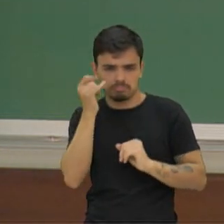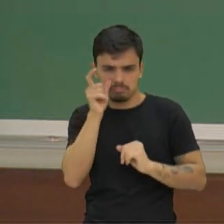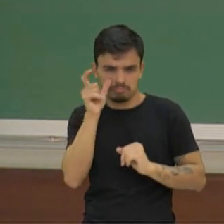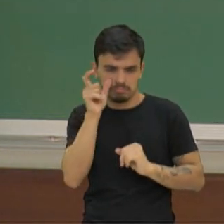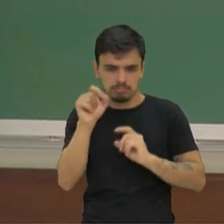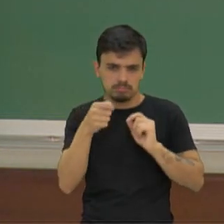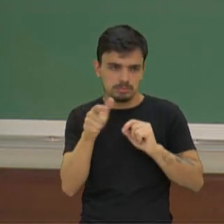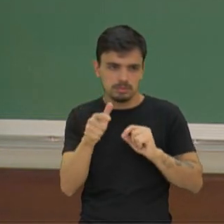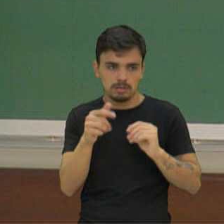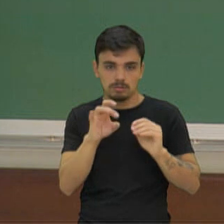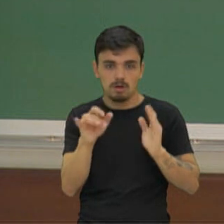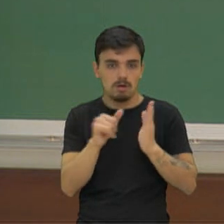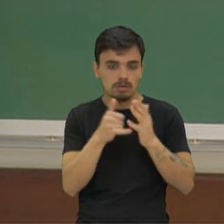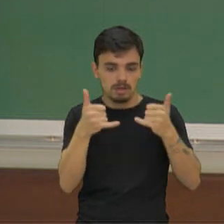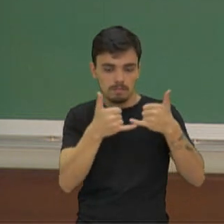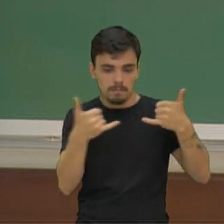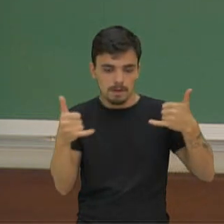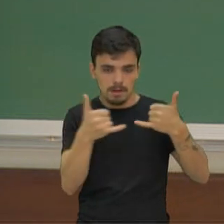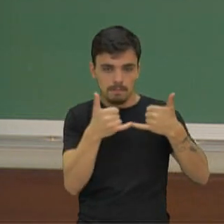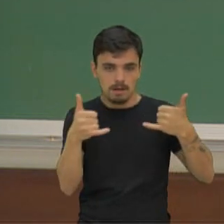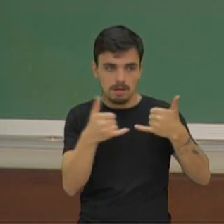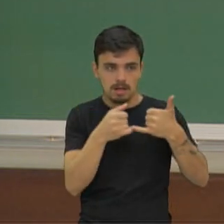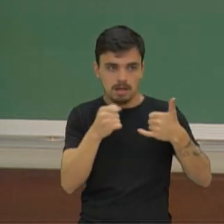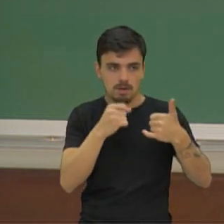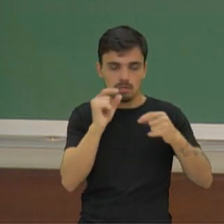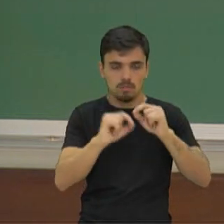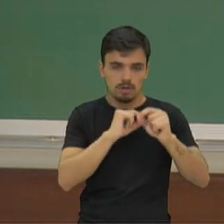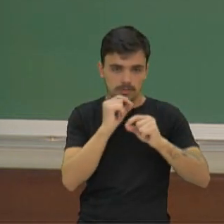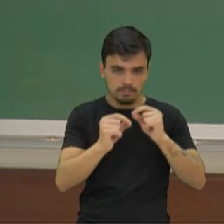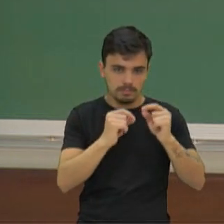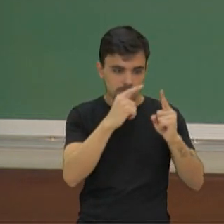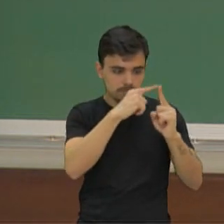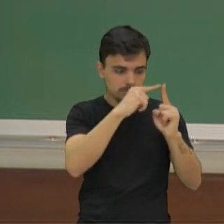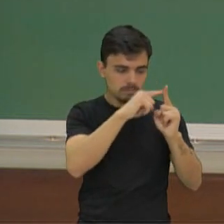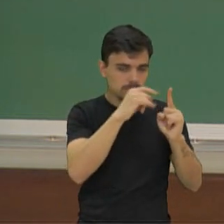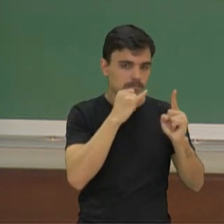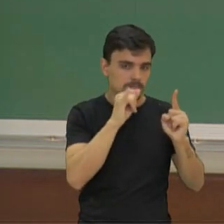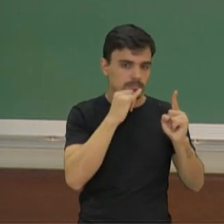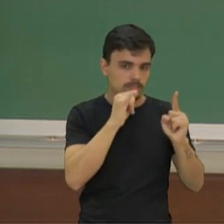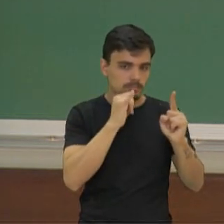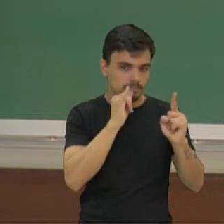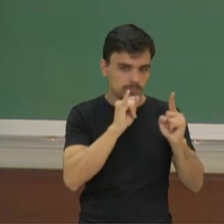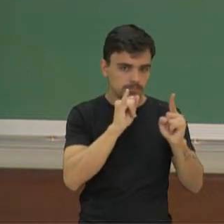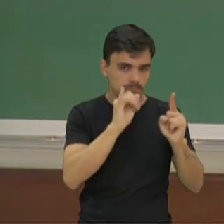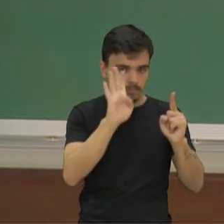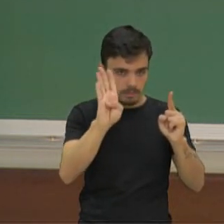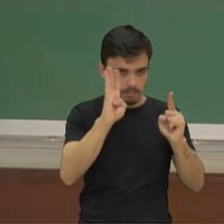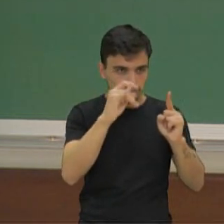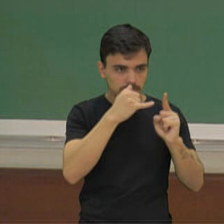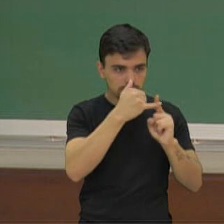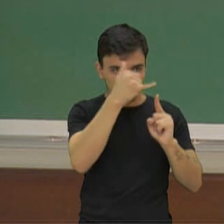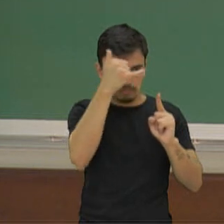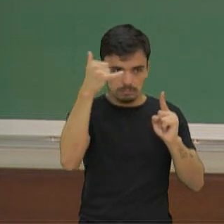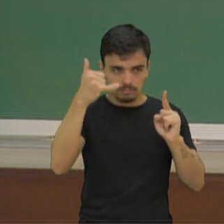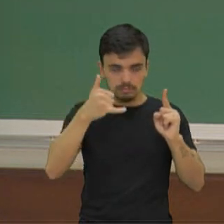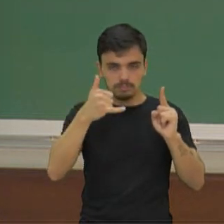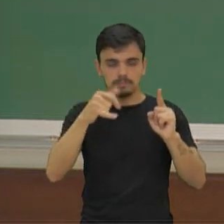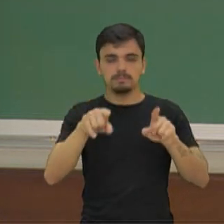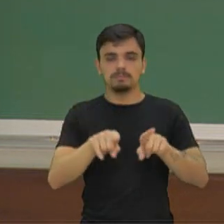interessa o caminho da corrente. A corrente sai do polo positivo da bateria, se divide em duas partes aqui, então esses caras estão